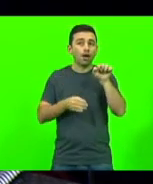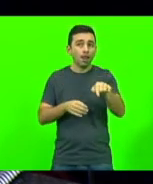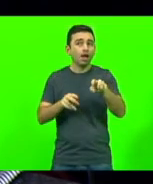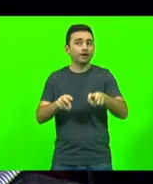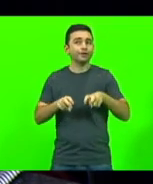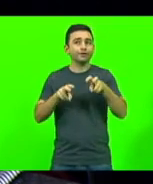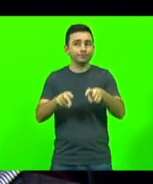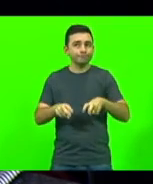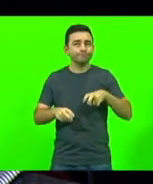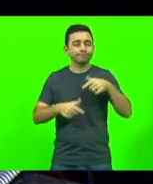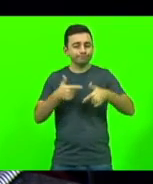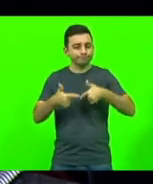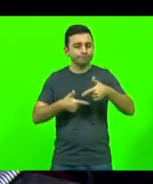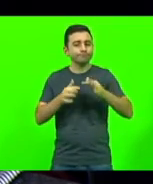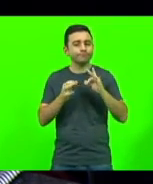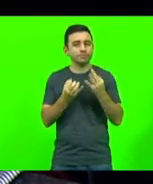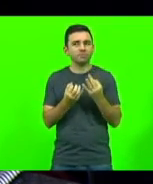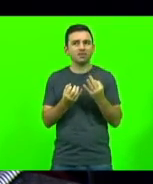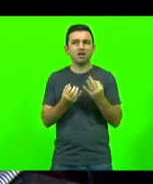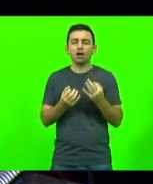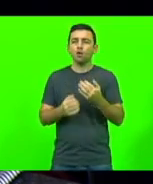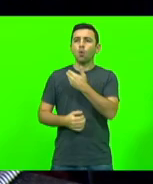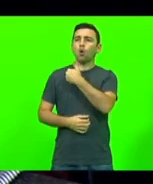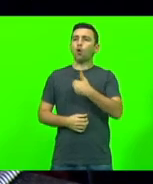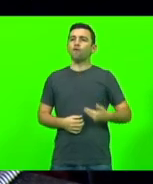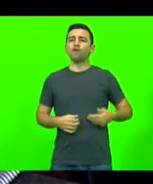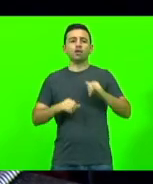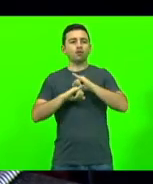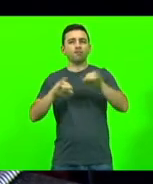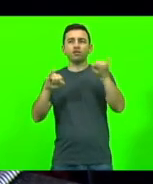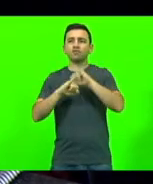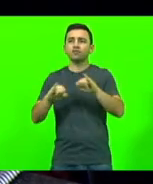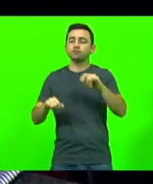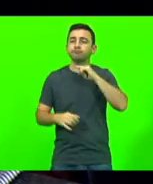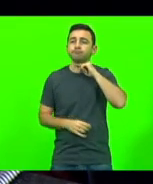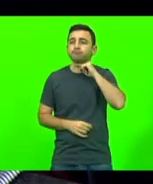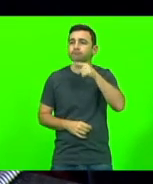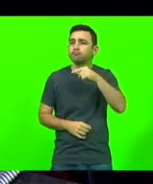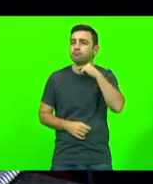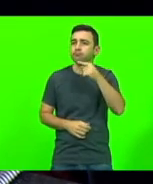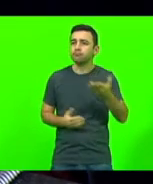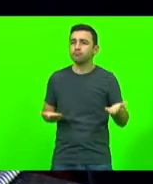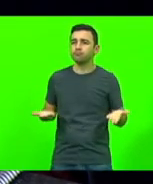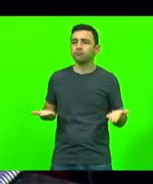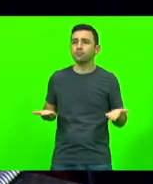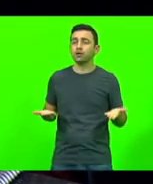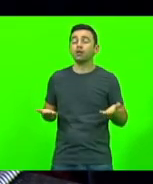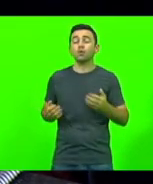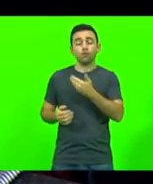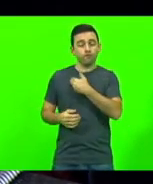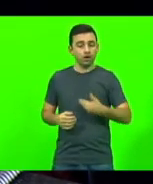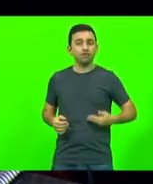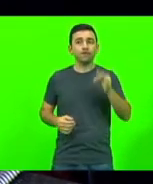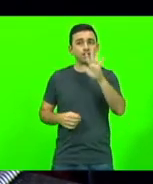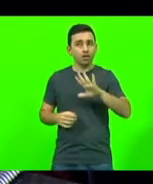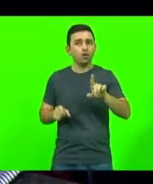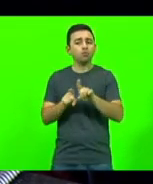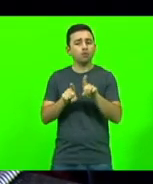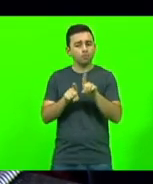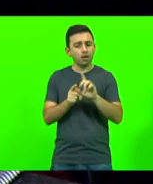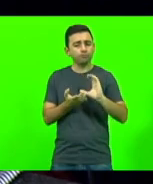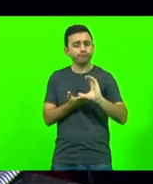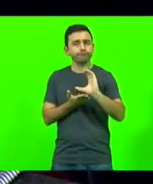aí no governo do Estado esses anúncios que não estão sendo suficientes, mas que é importante que o governo federal também aporte